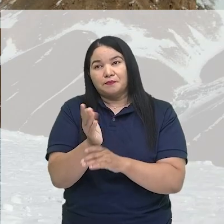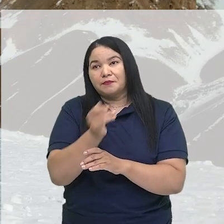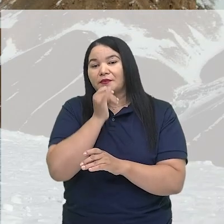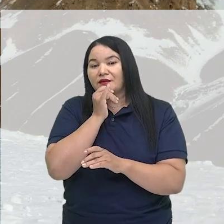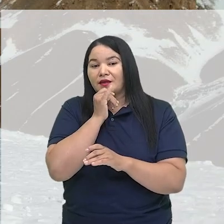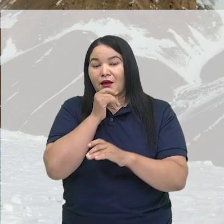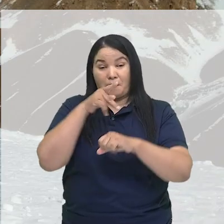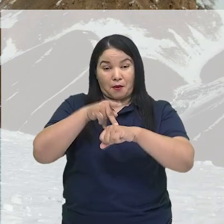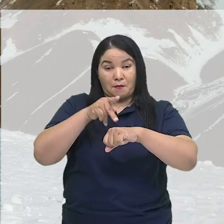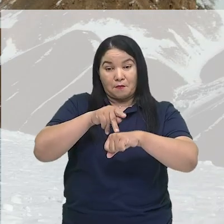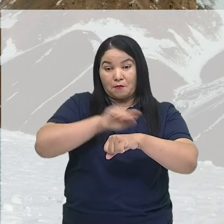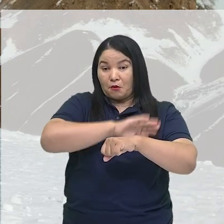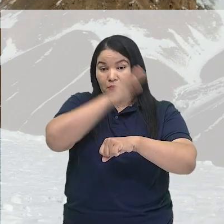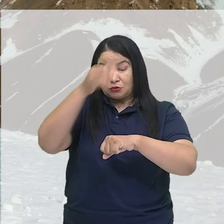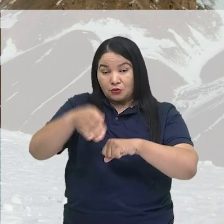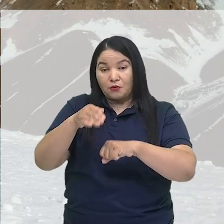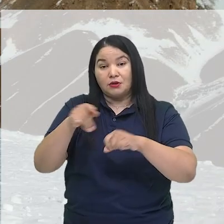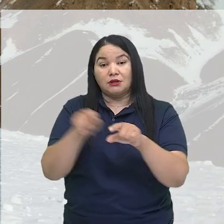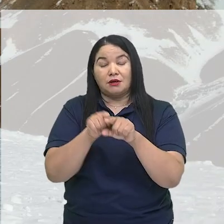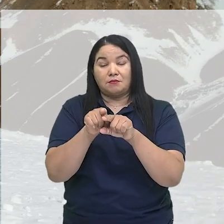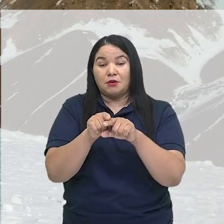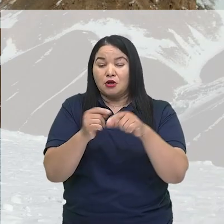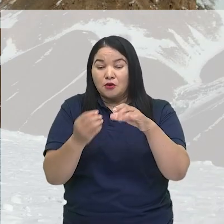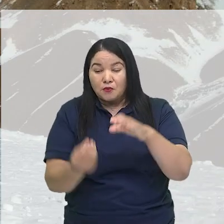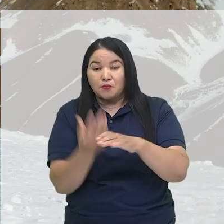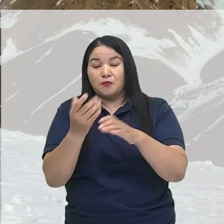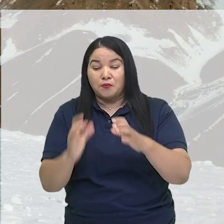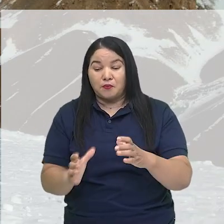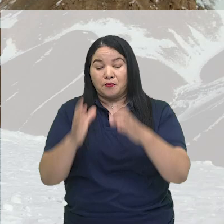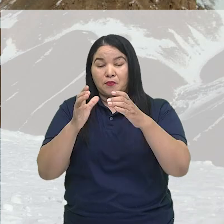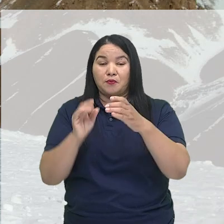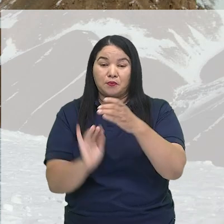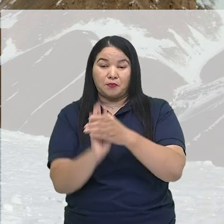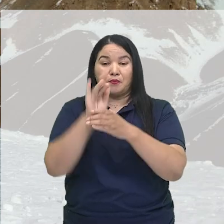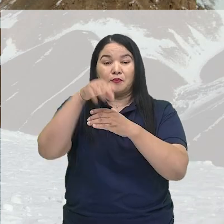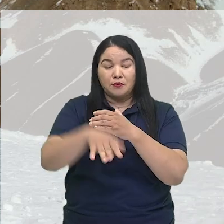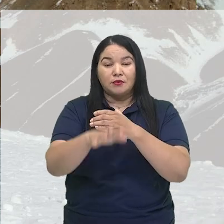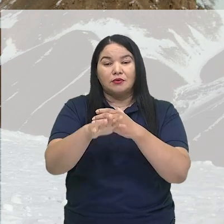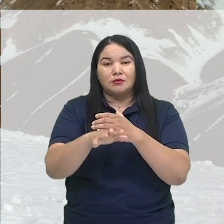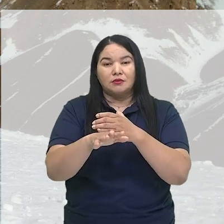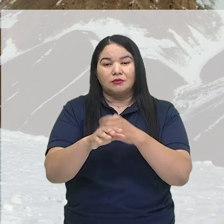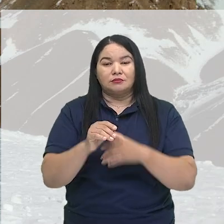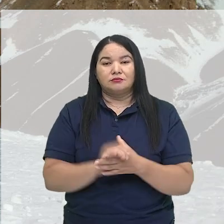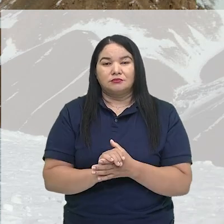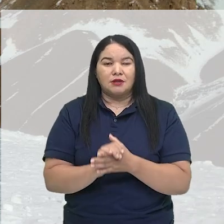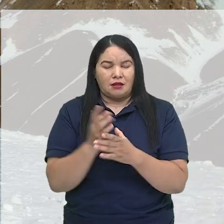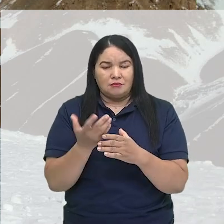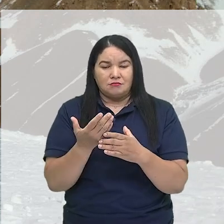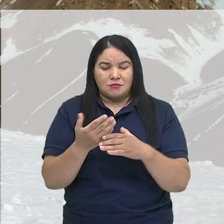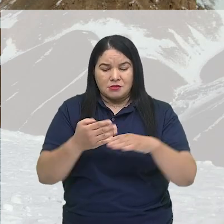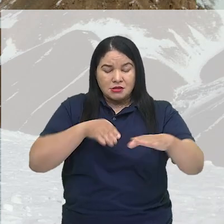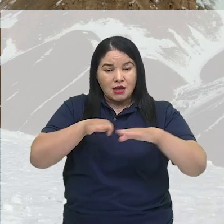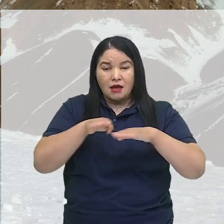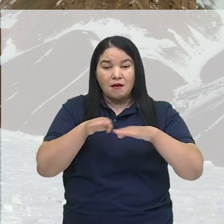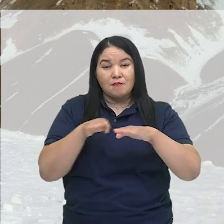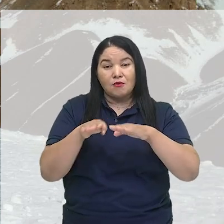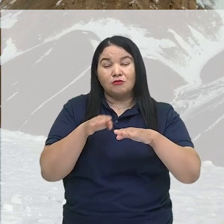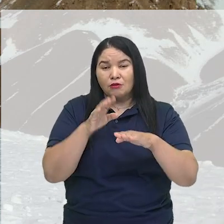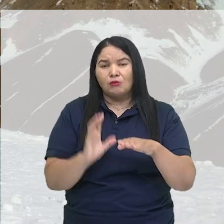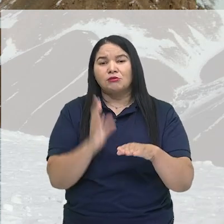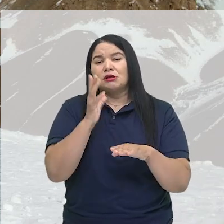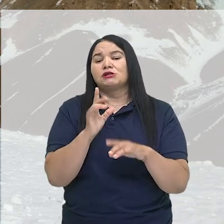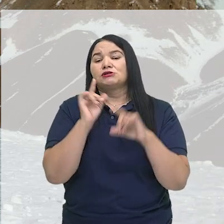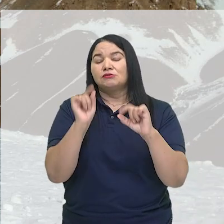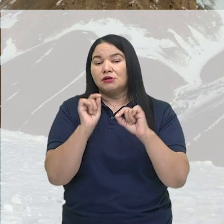as montanhas, os vulcões, o que acontece com os terremotos, quando você vê um terremoto aí